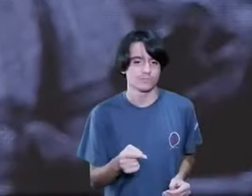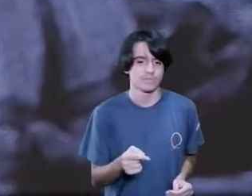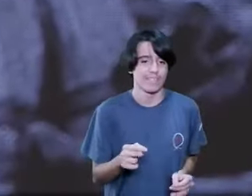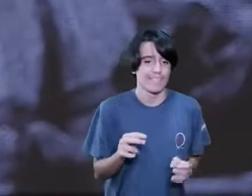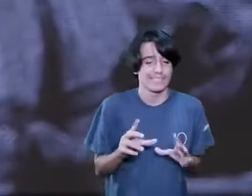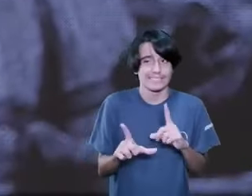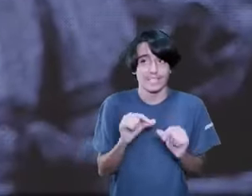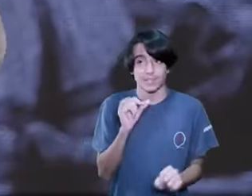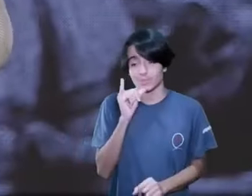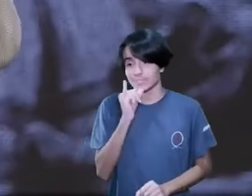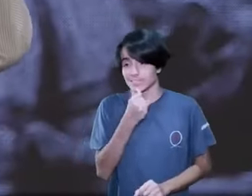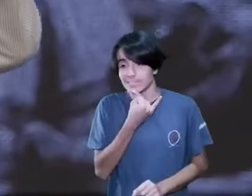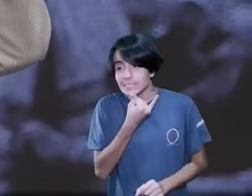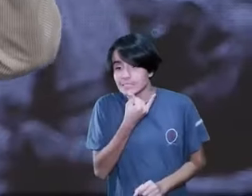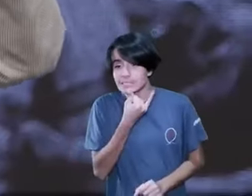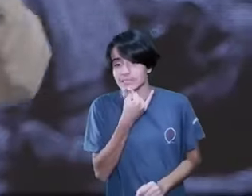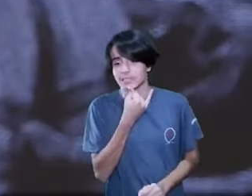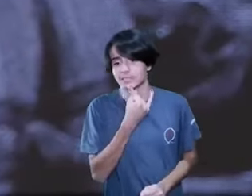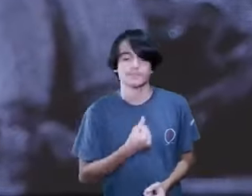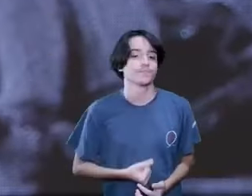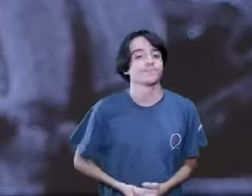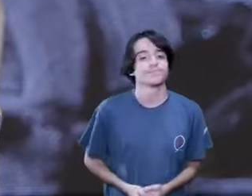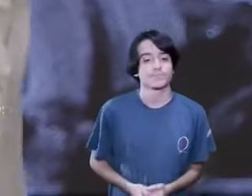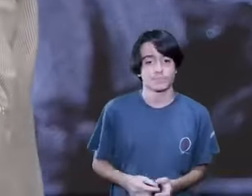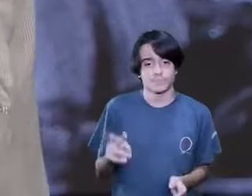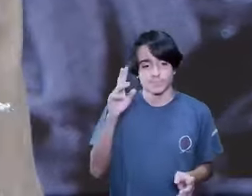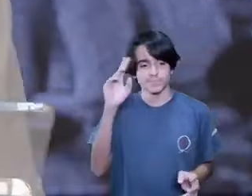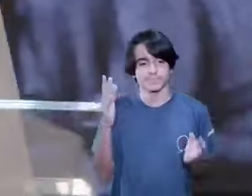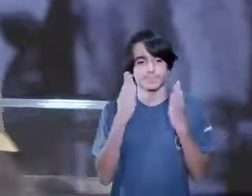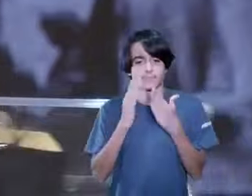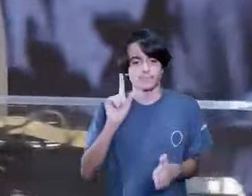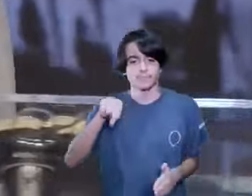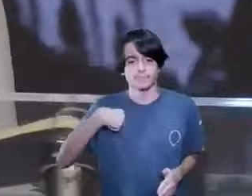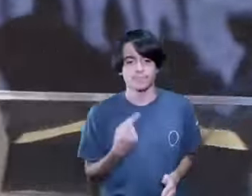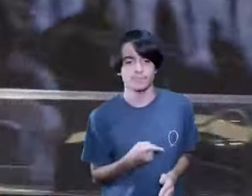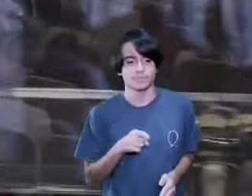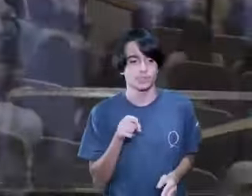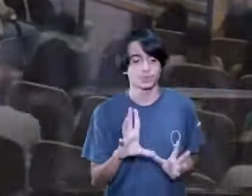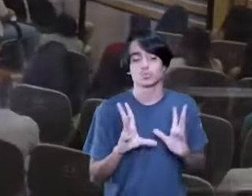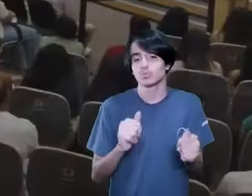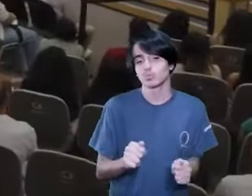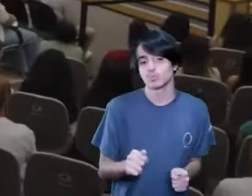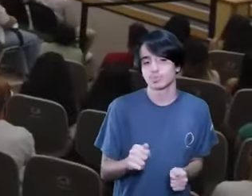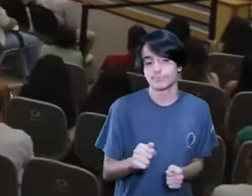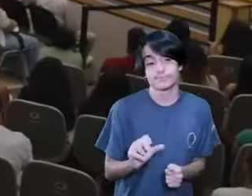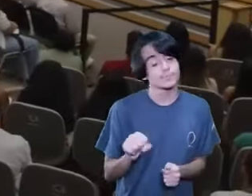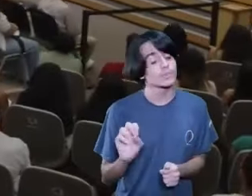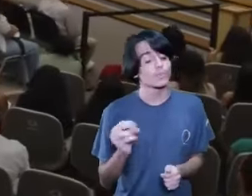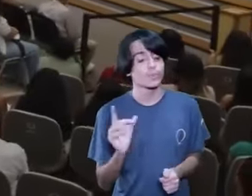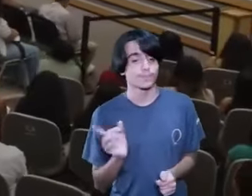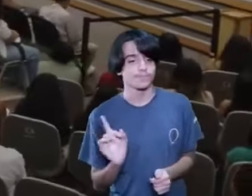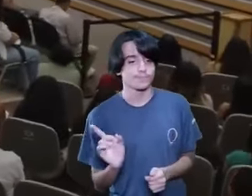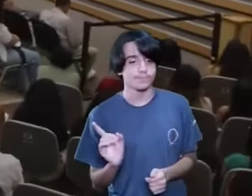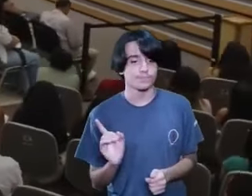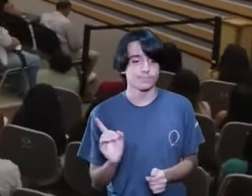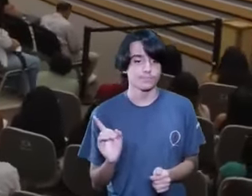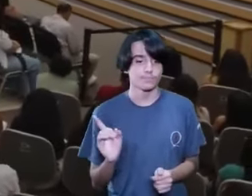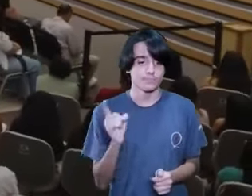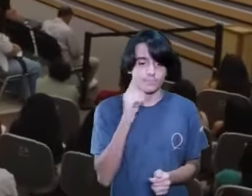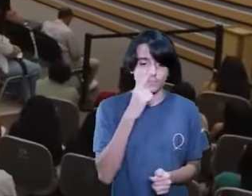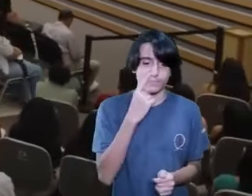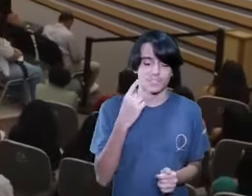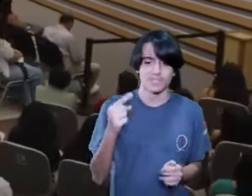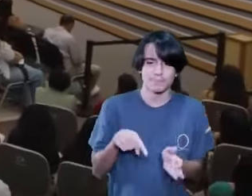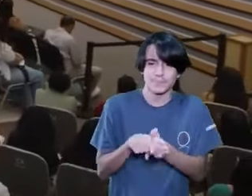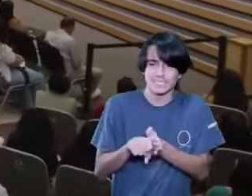retirou-se triste. O Senhor mostra que nós não somos isso tudo? Sim ou não? Na análise